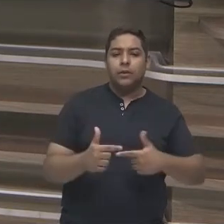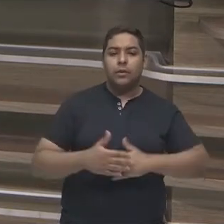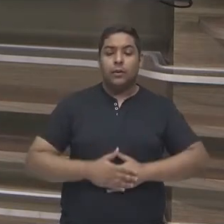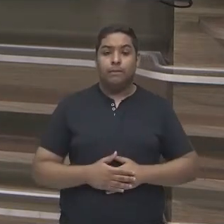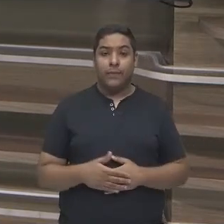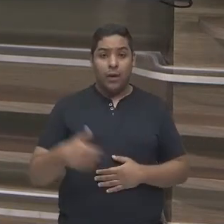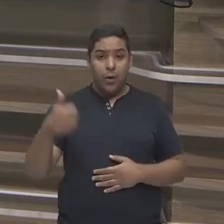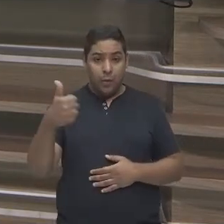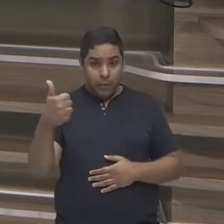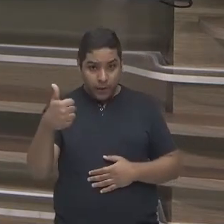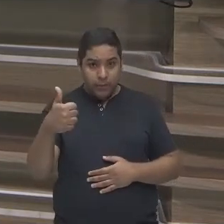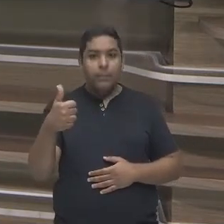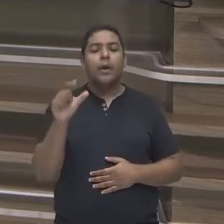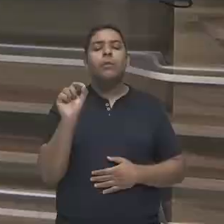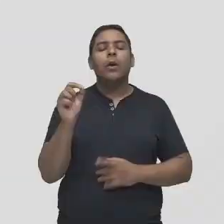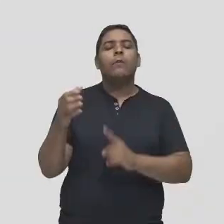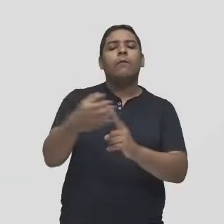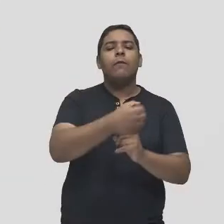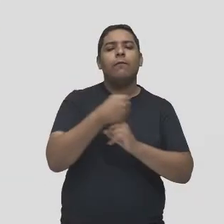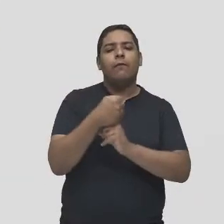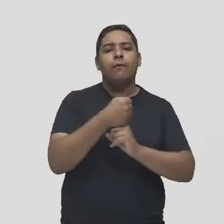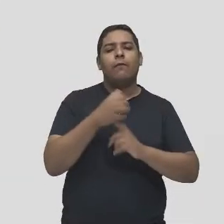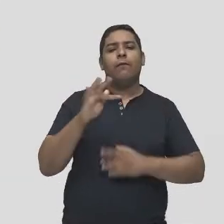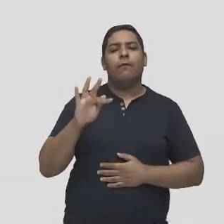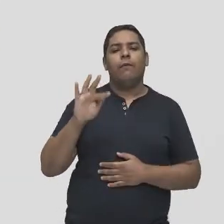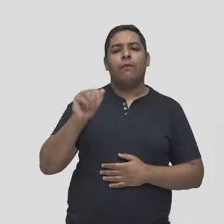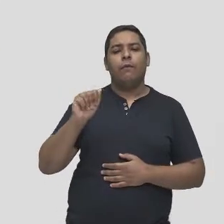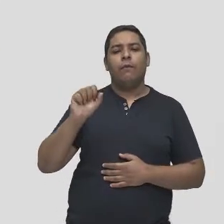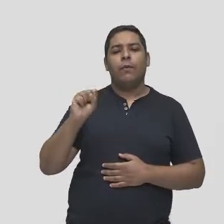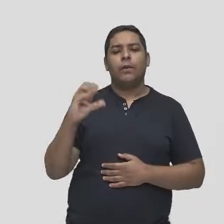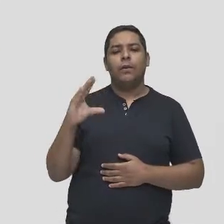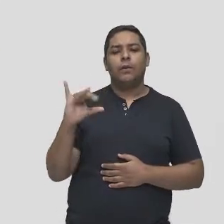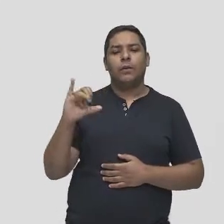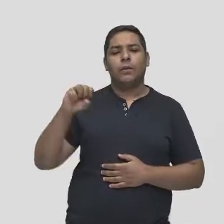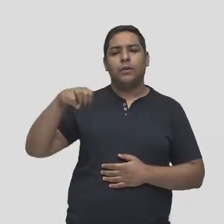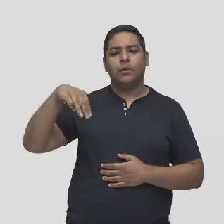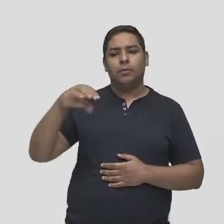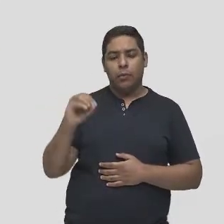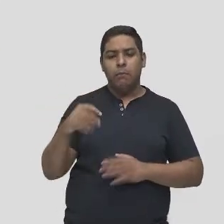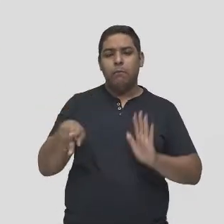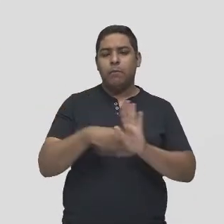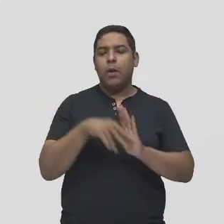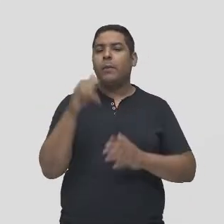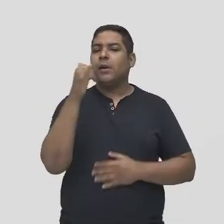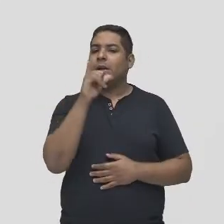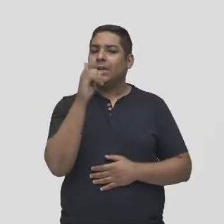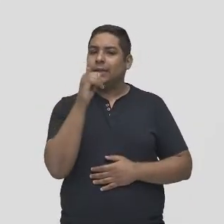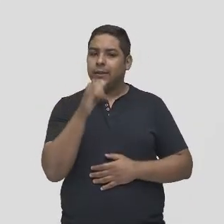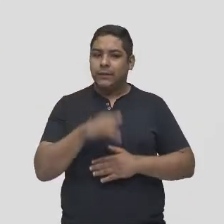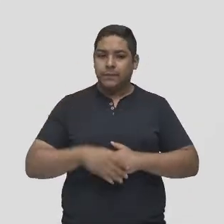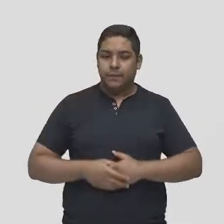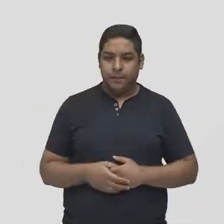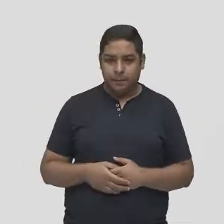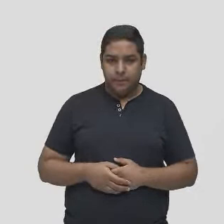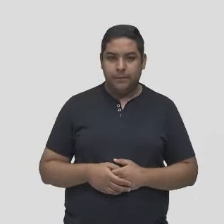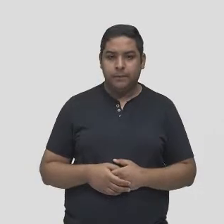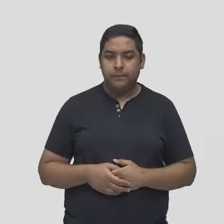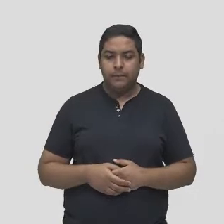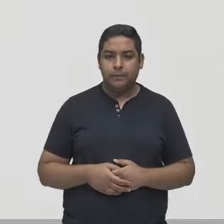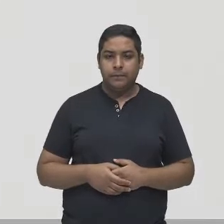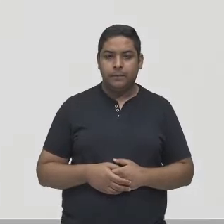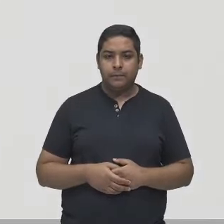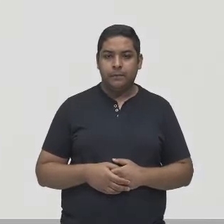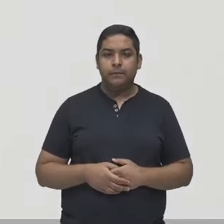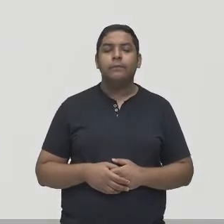temos notícia na Europa é o fascismo. Ele vai acontecer na Itália. Olha o que nós trouxemos para vocês. O fascismo é uma corrente